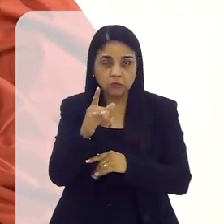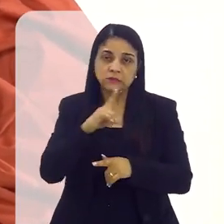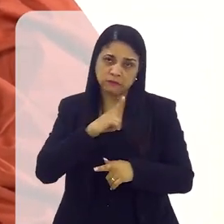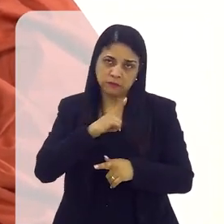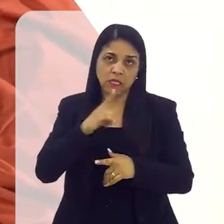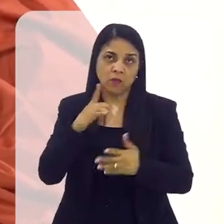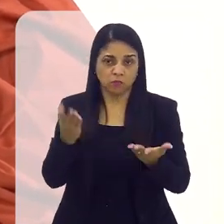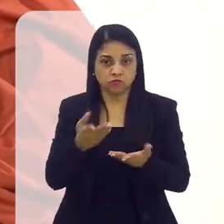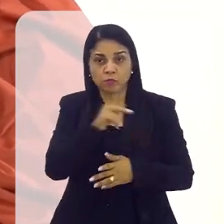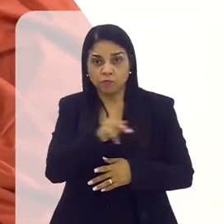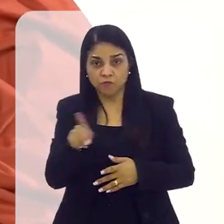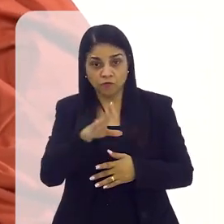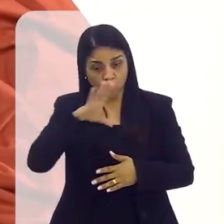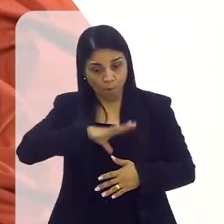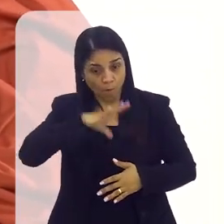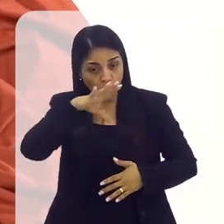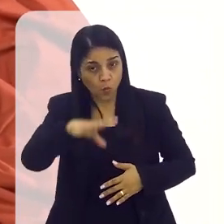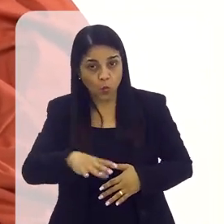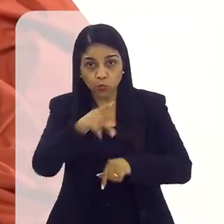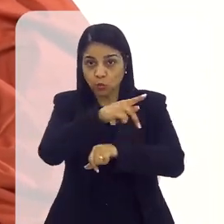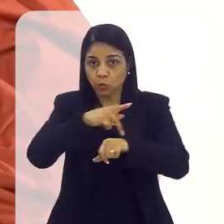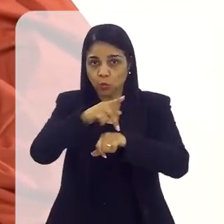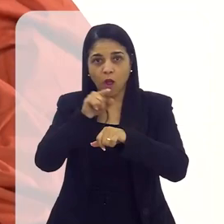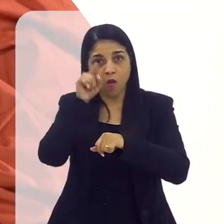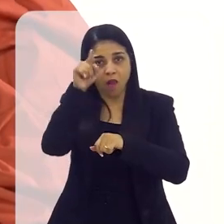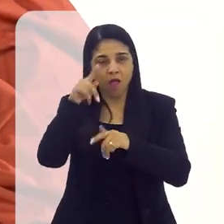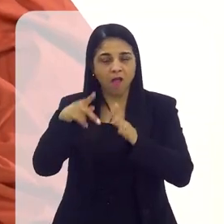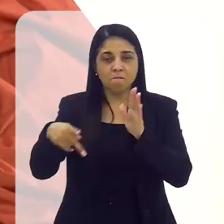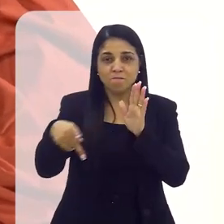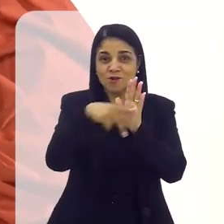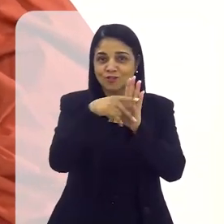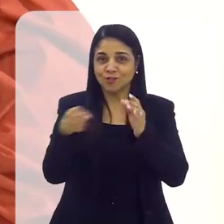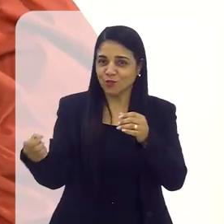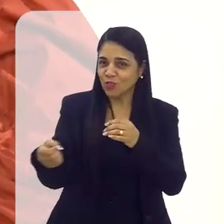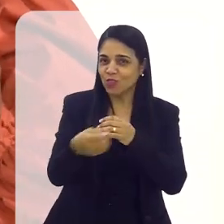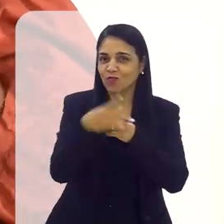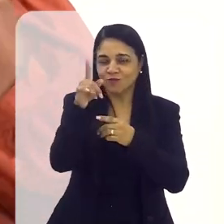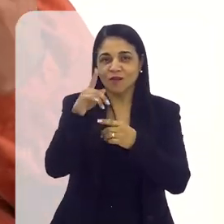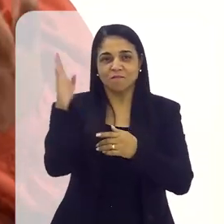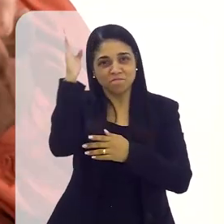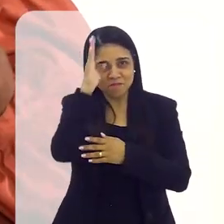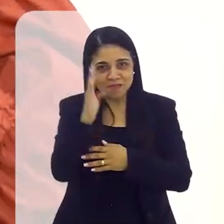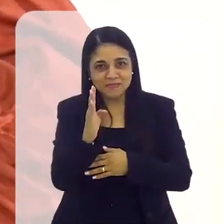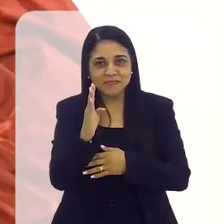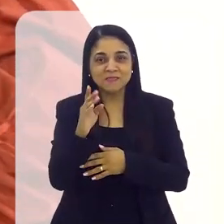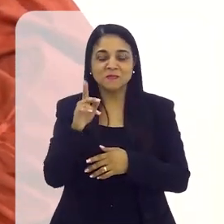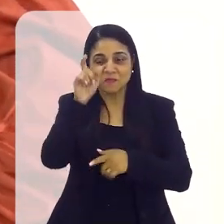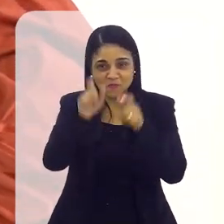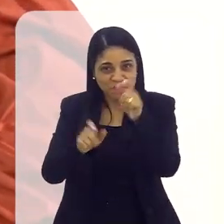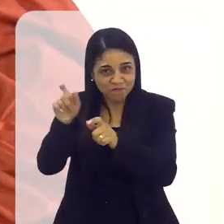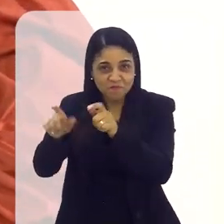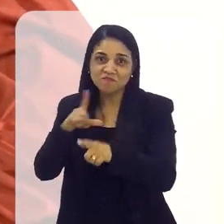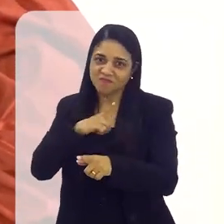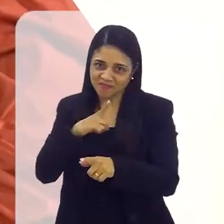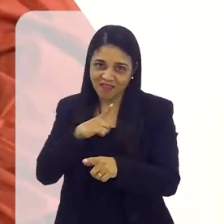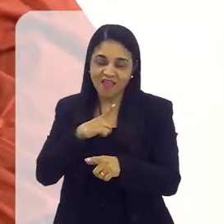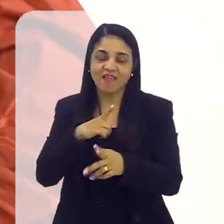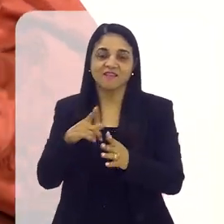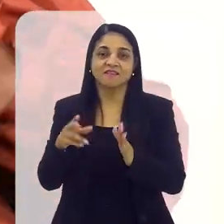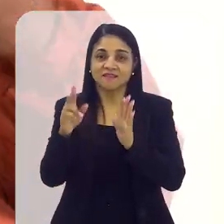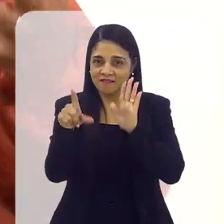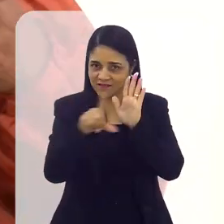que estão em Portugal, vamos começar um núcleo do projeto lá para atender brasileiros, porque eles são amparados por lei para isso.